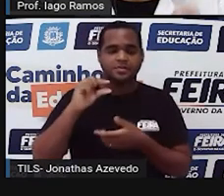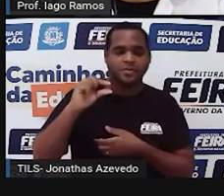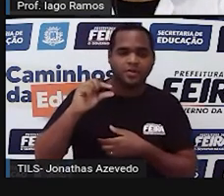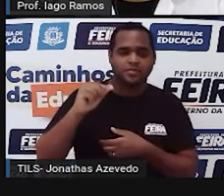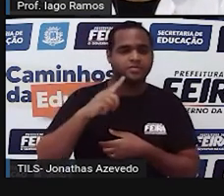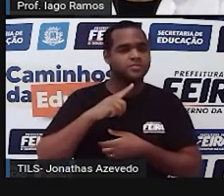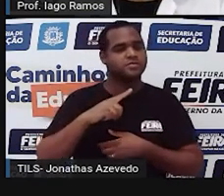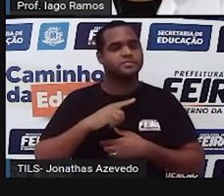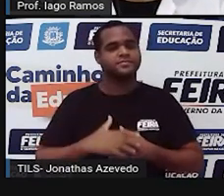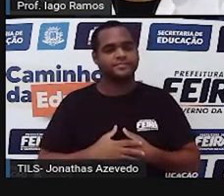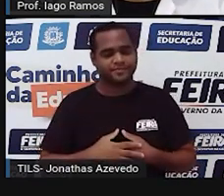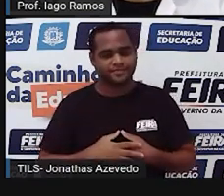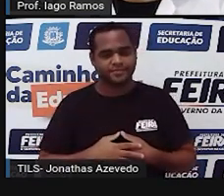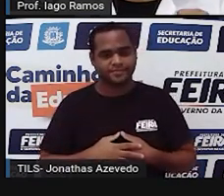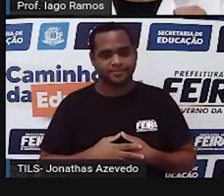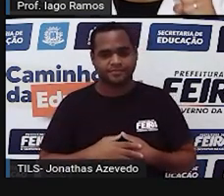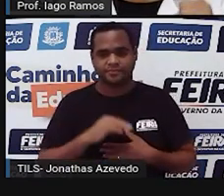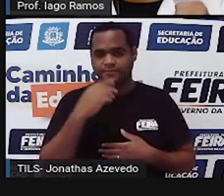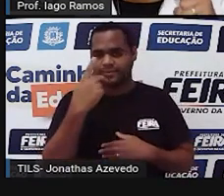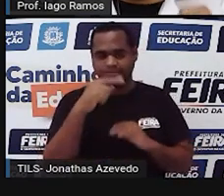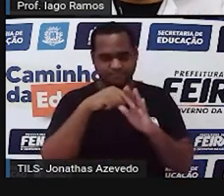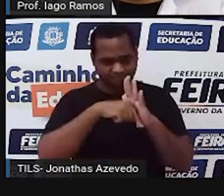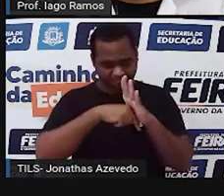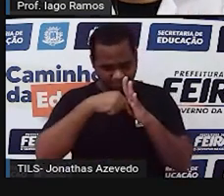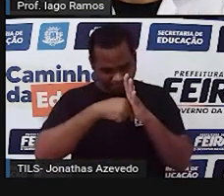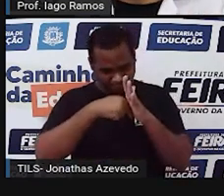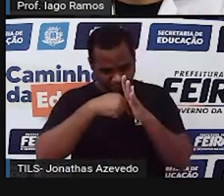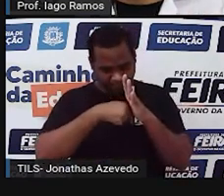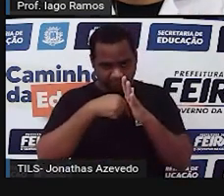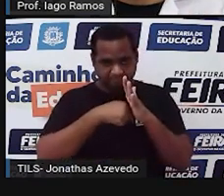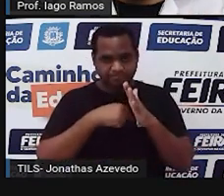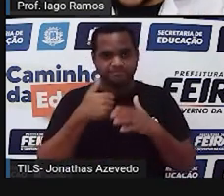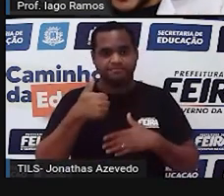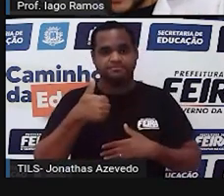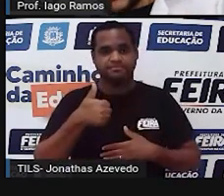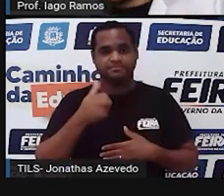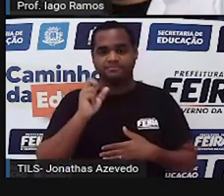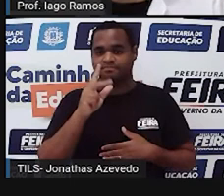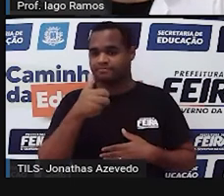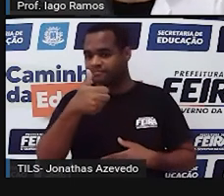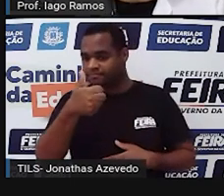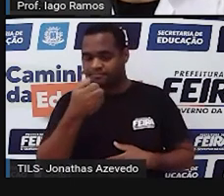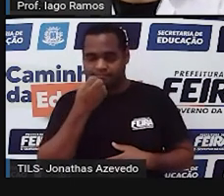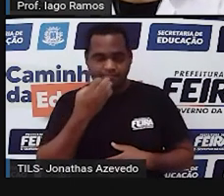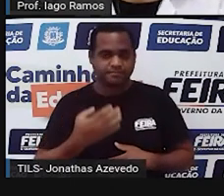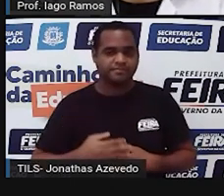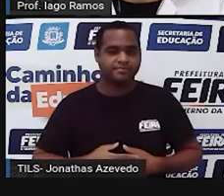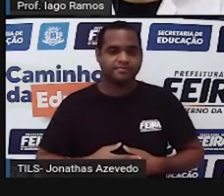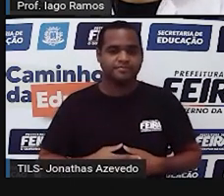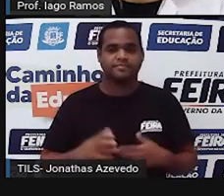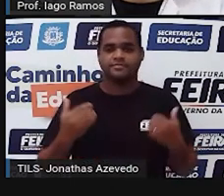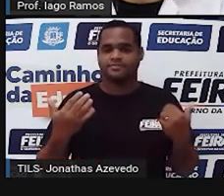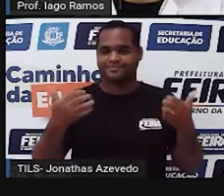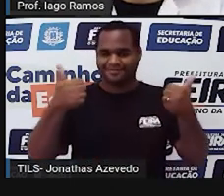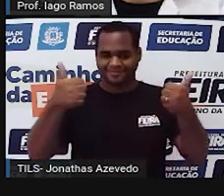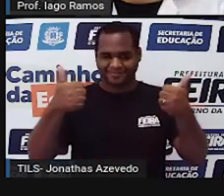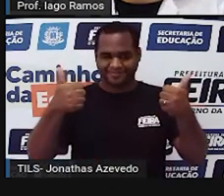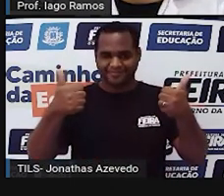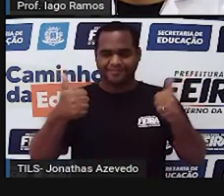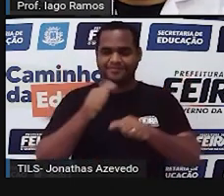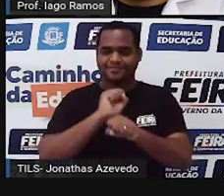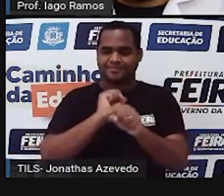tá me chama de autoavaliação beleza Bacana Então né É isso aí